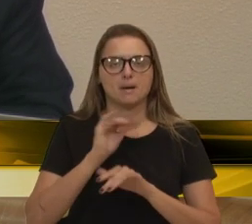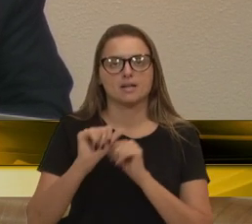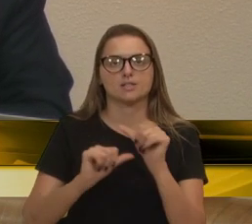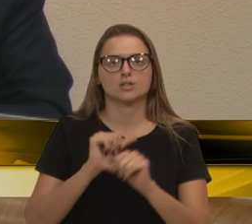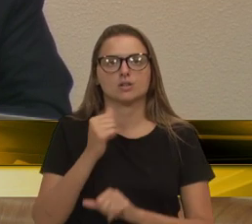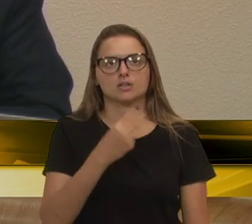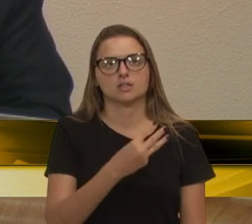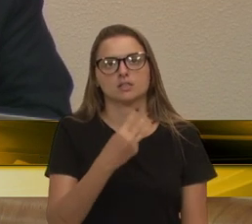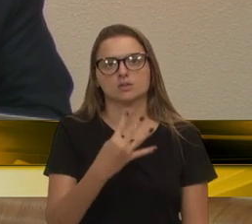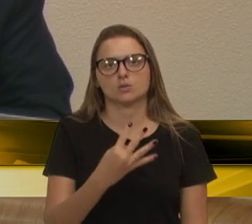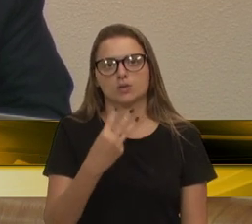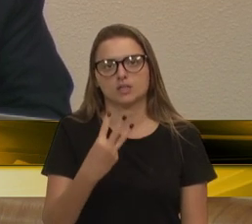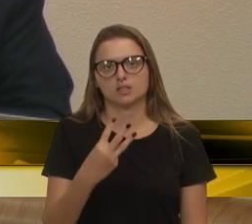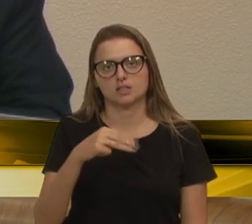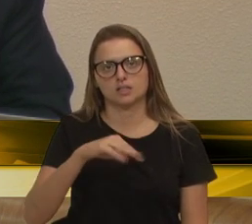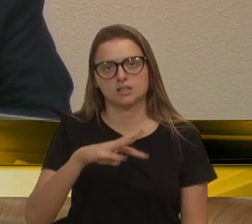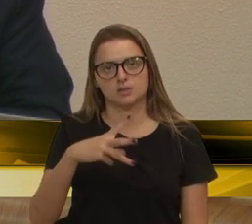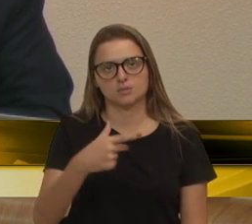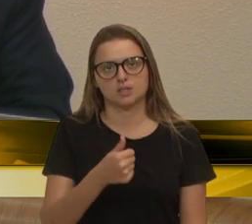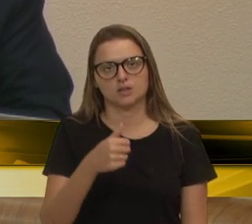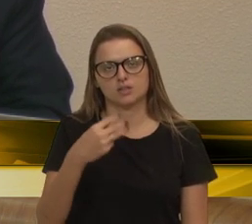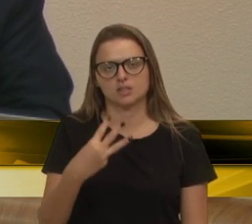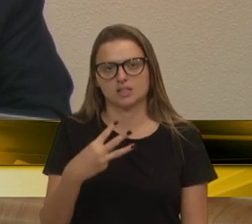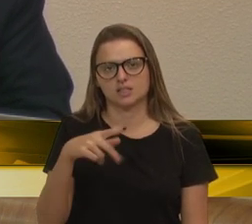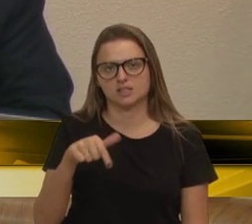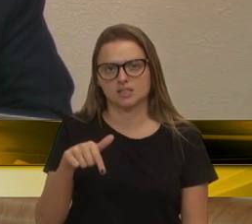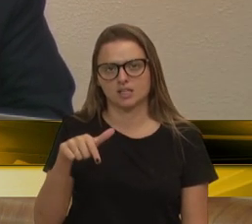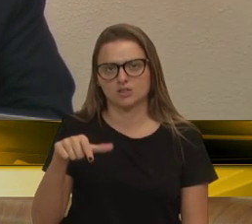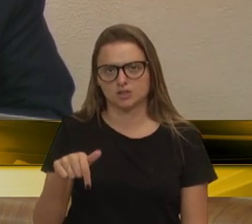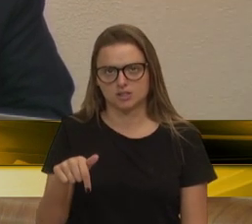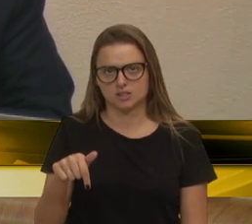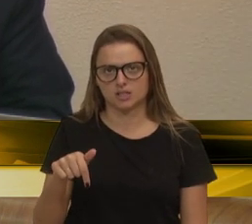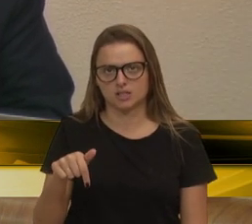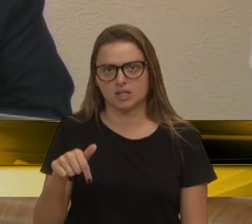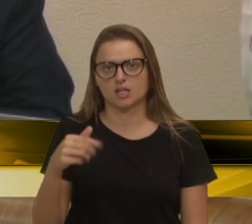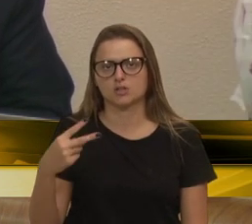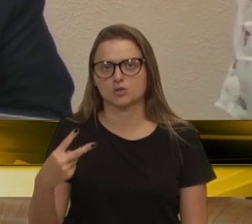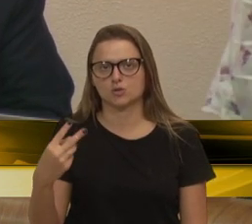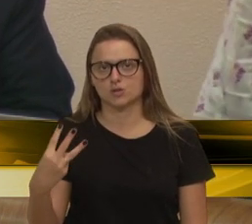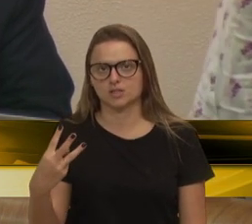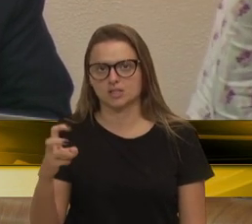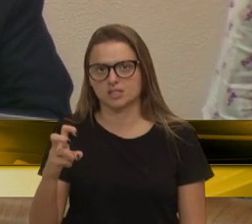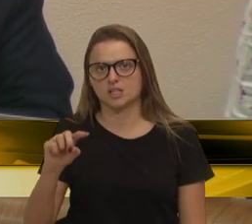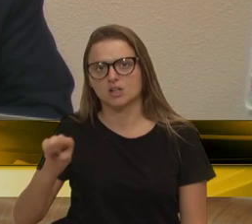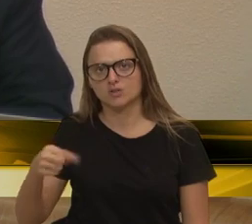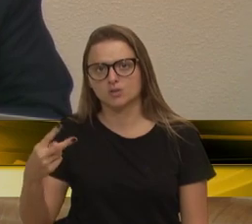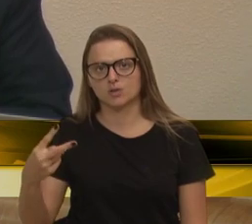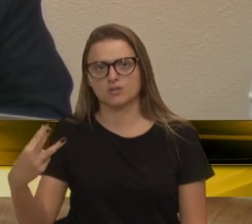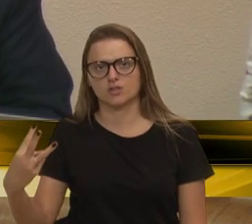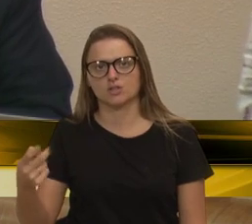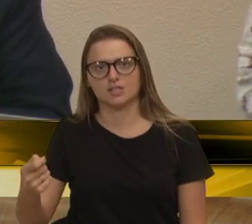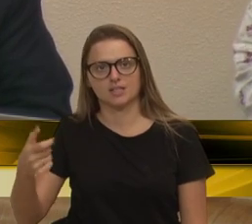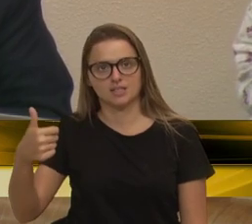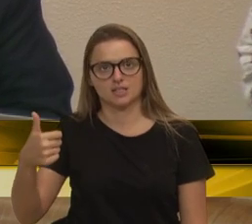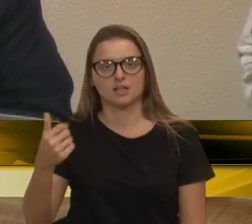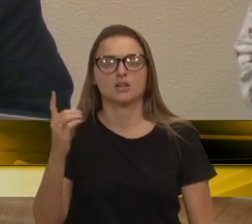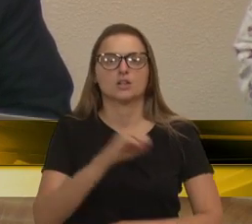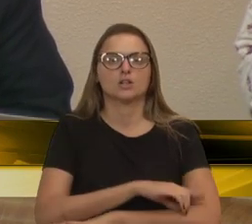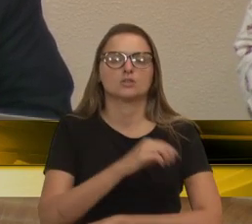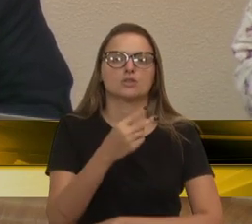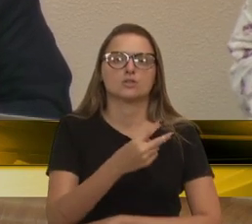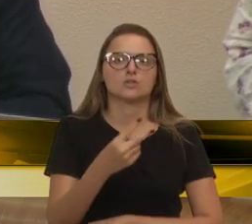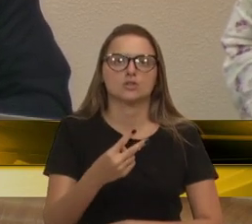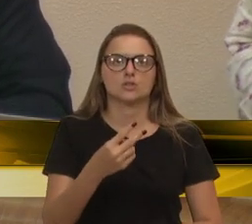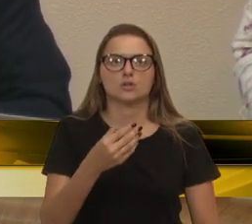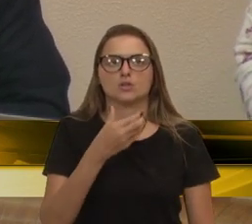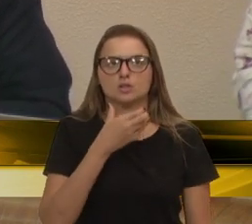sobre 343.377.235 0,23, devidos em